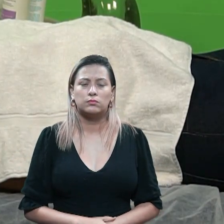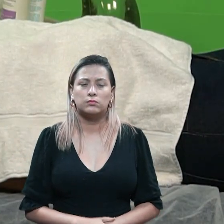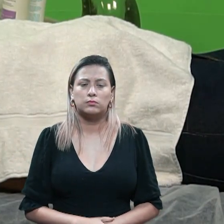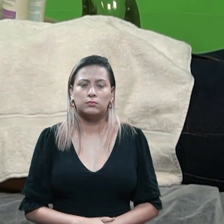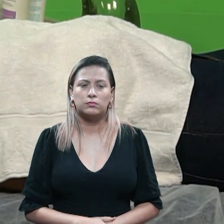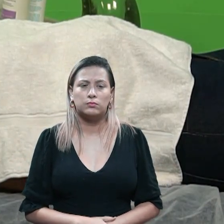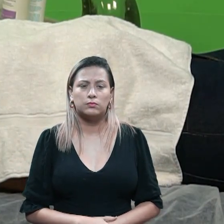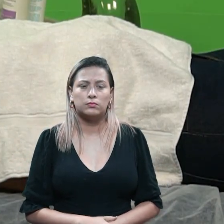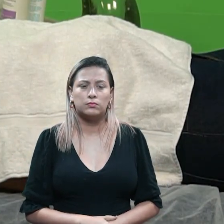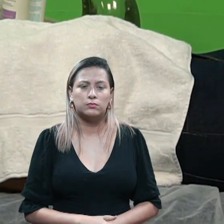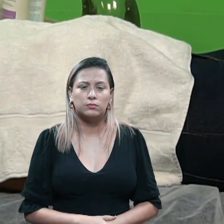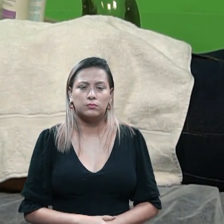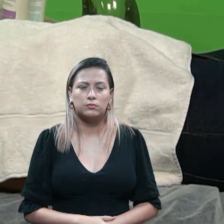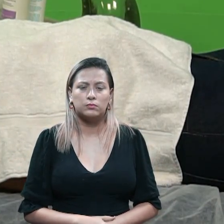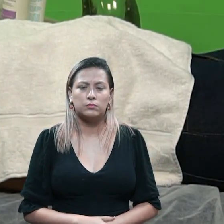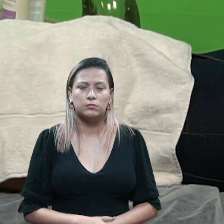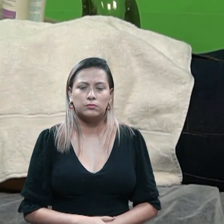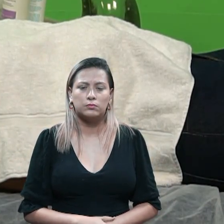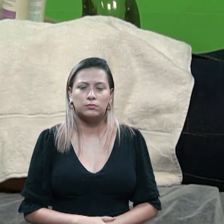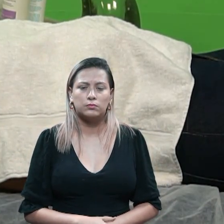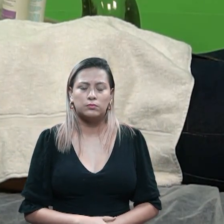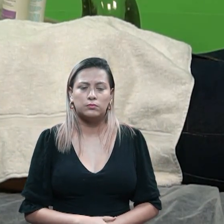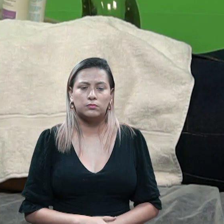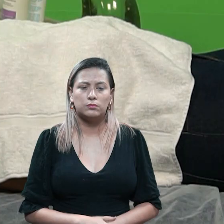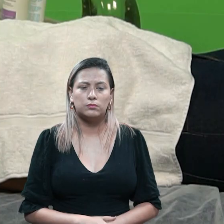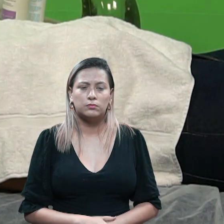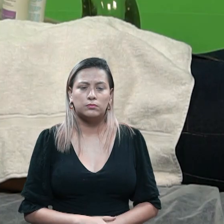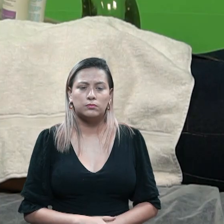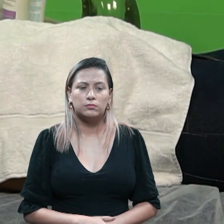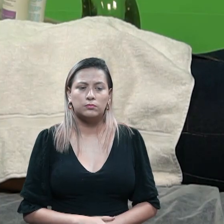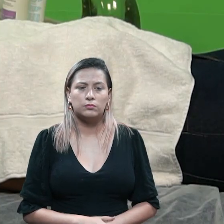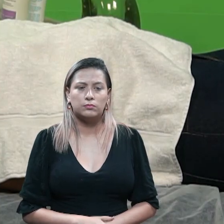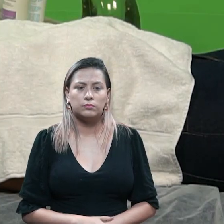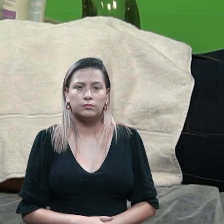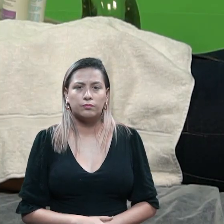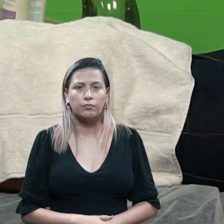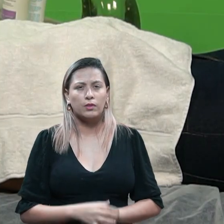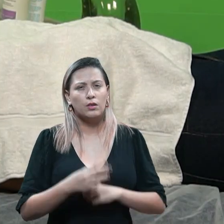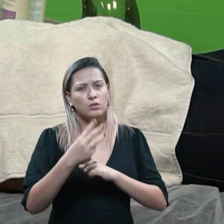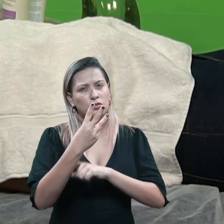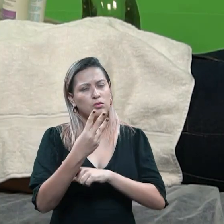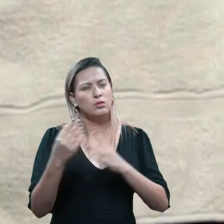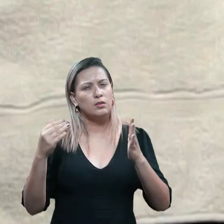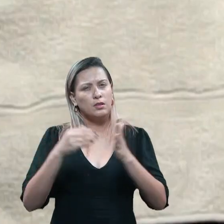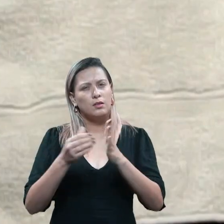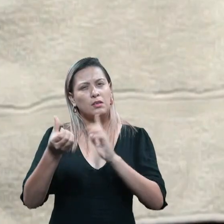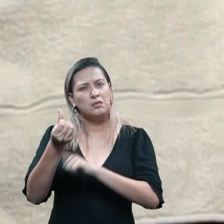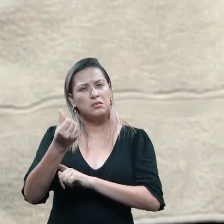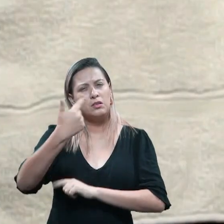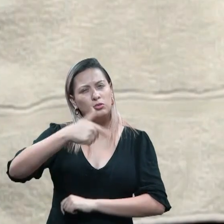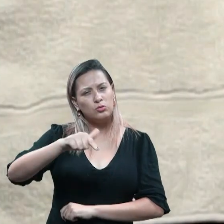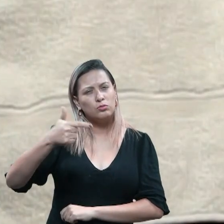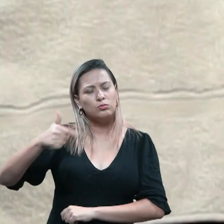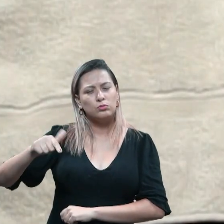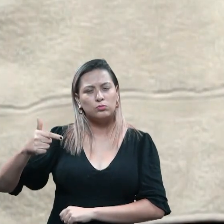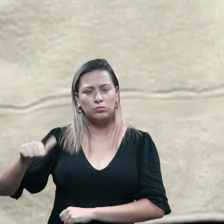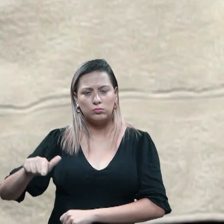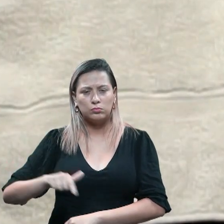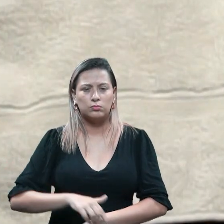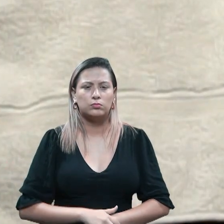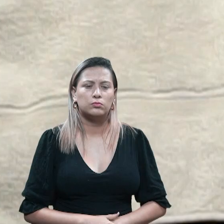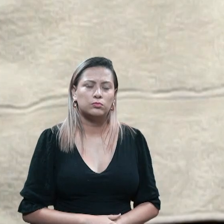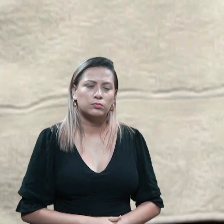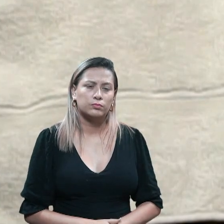Esse movimento eu repito de 3 a 6 vezes. A função